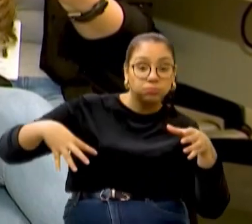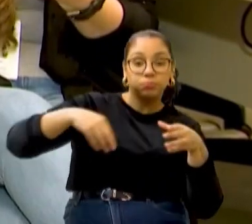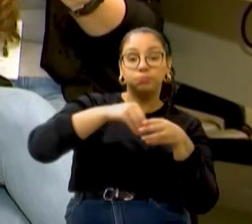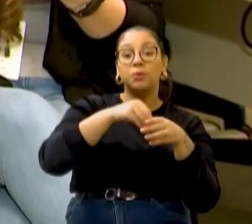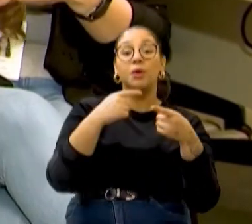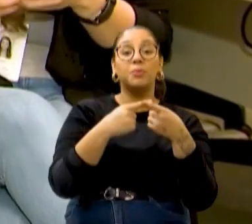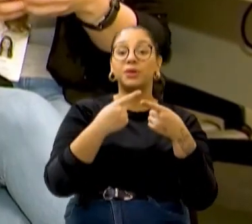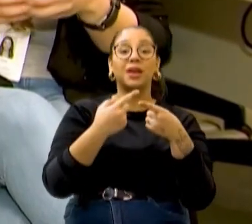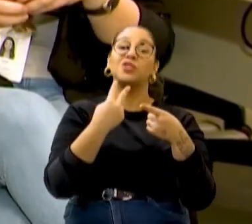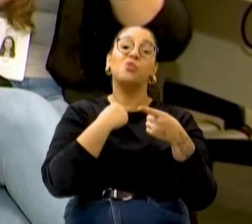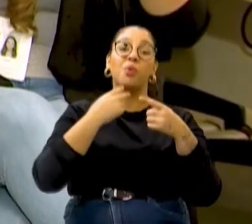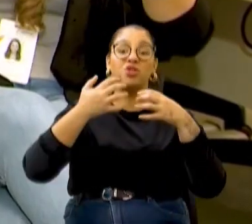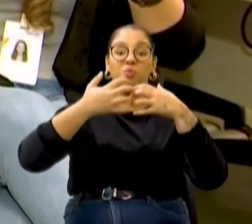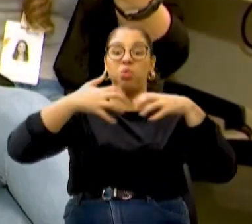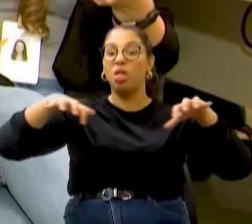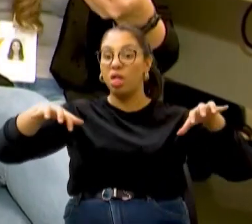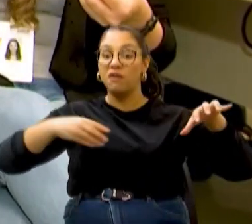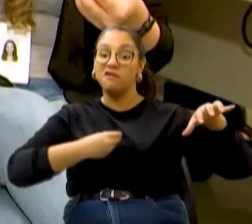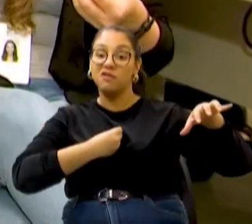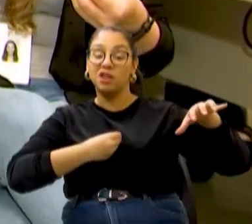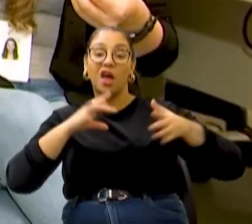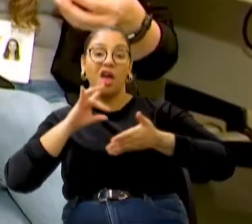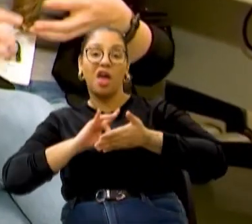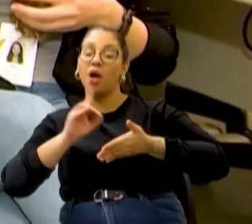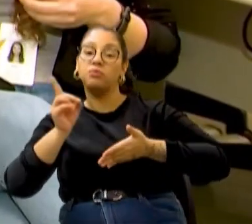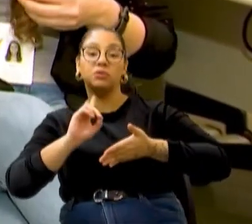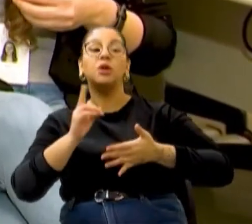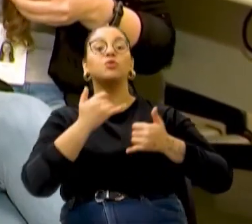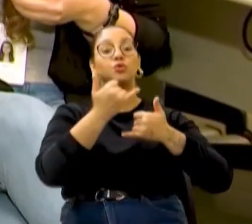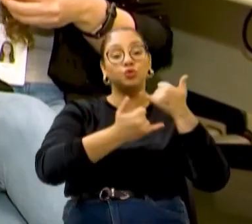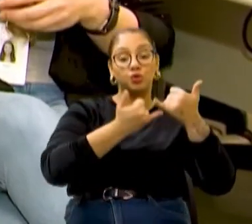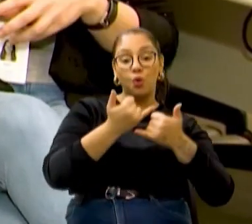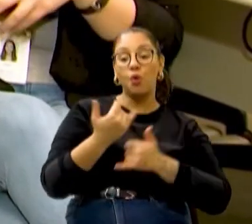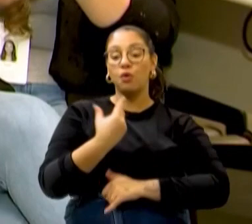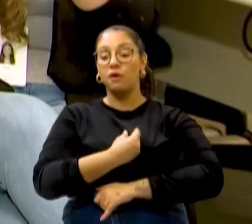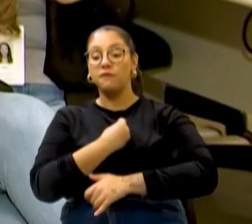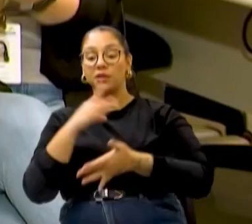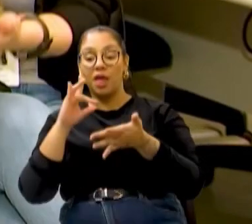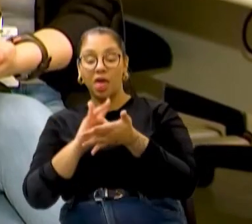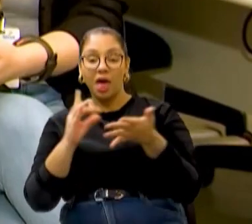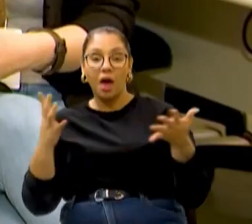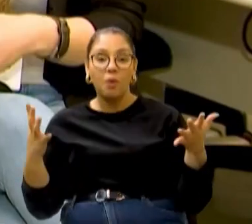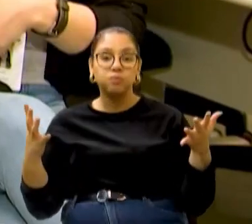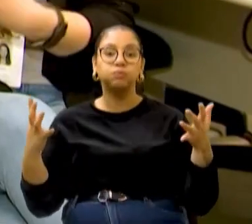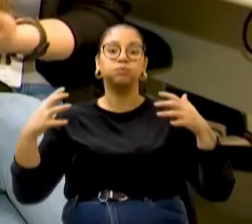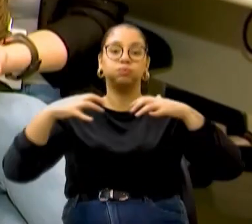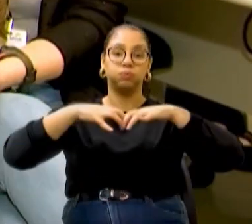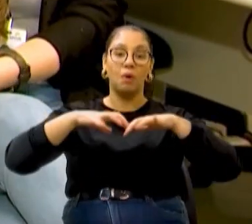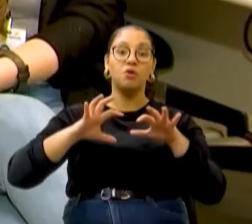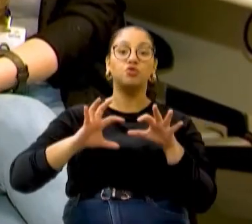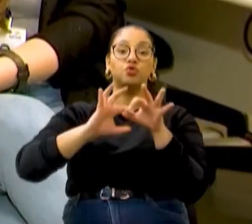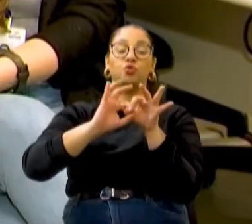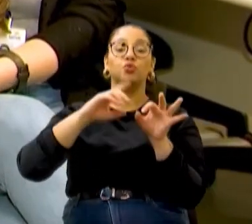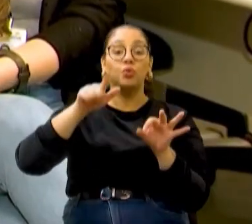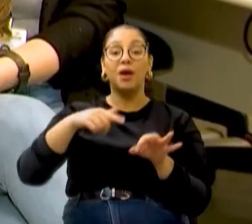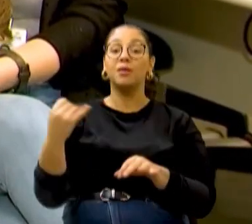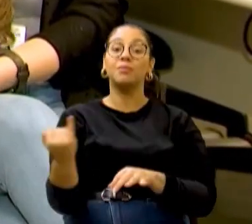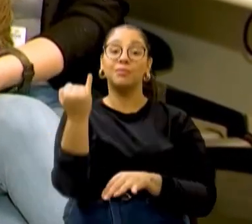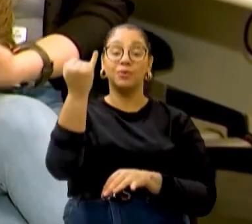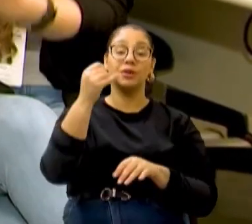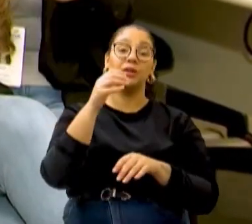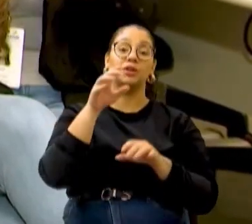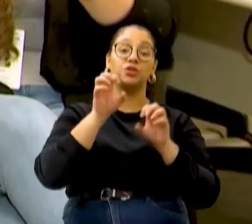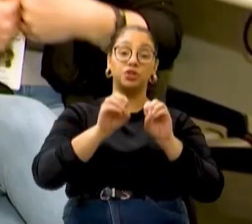de aula porque a sala de aula não pode ser um ambiente desconectado da vida real Então se eles estão jogando e o jogo proporciona o desenvolvimento de diversas